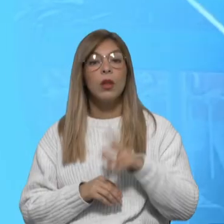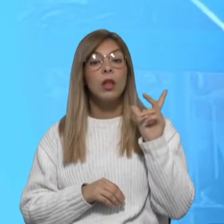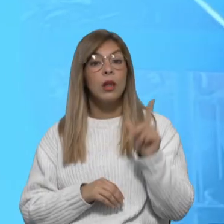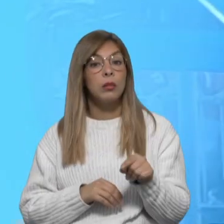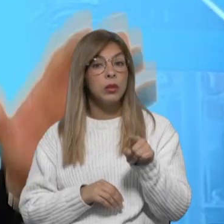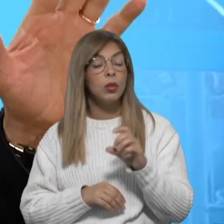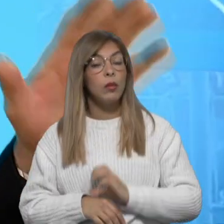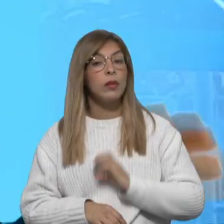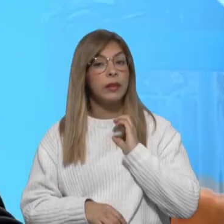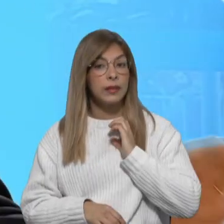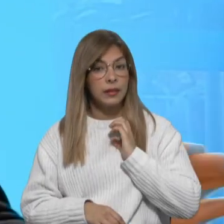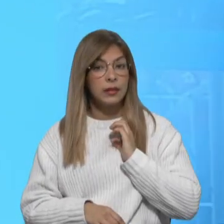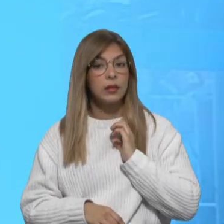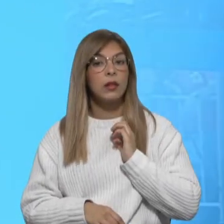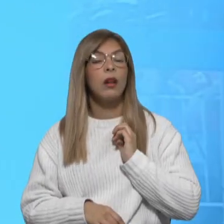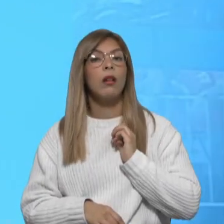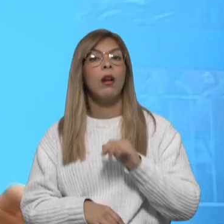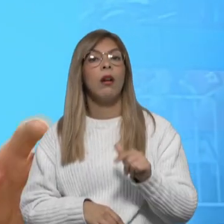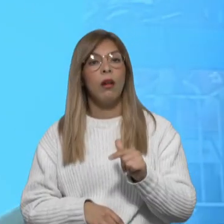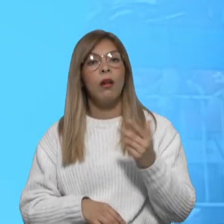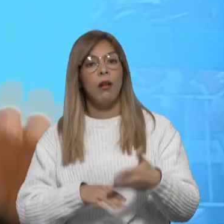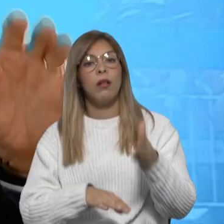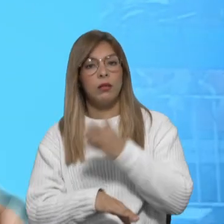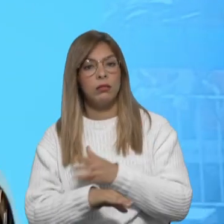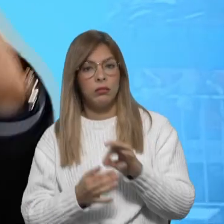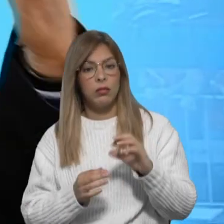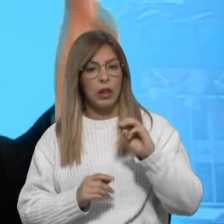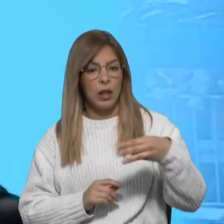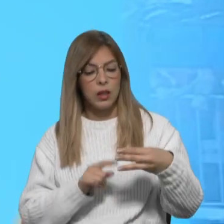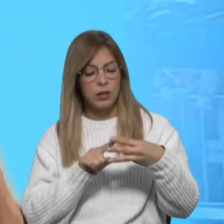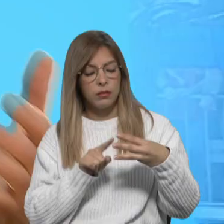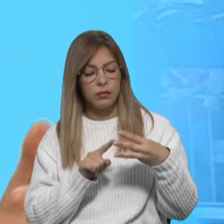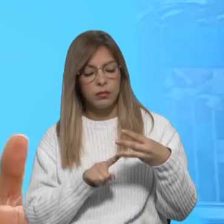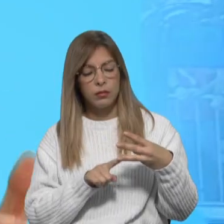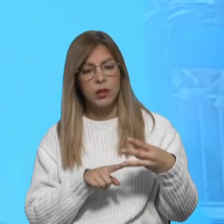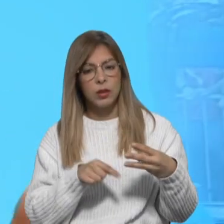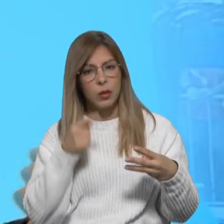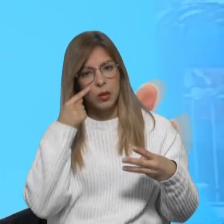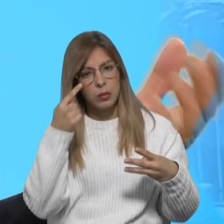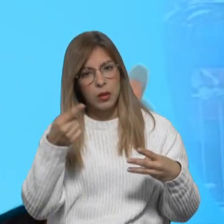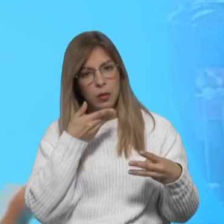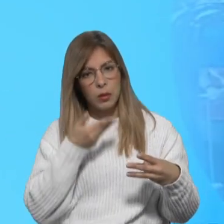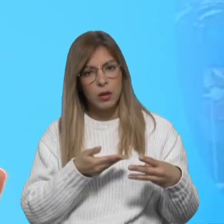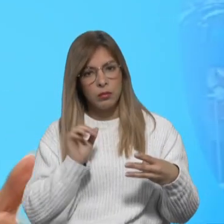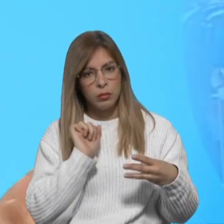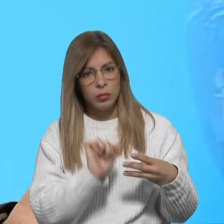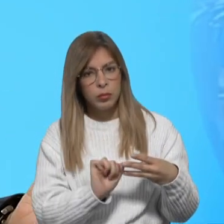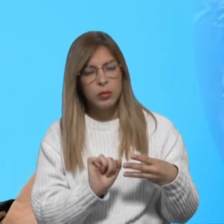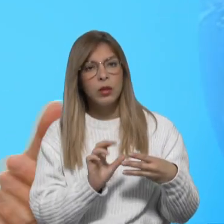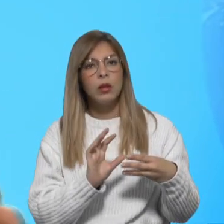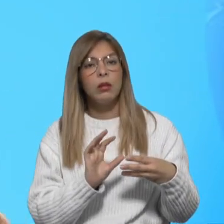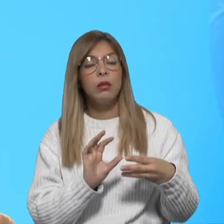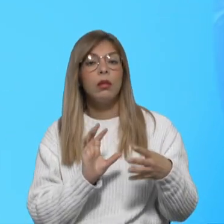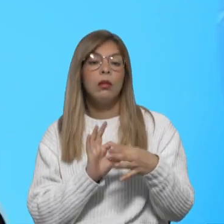muito importante, porque a primeira parte da conferência são 3 oradores, de facto, especializados no tema. E quando se diz especializado em inteligência